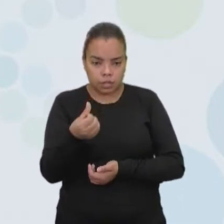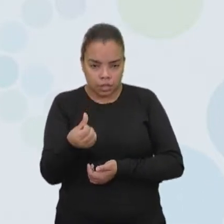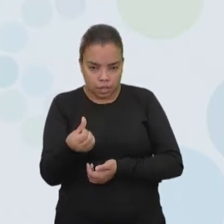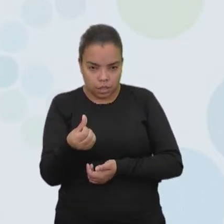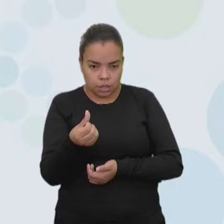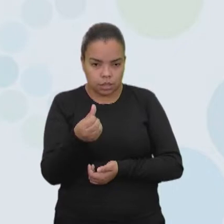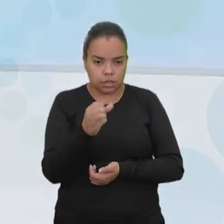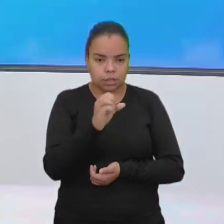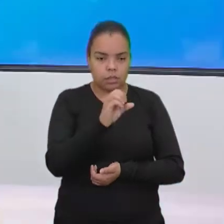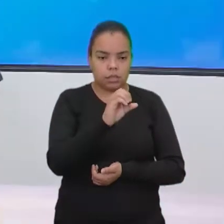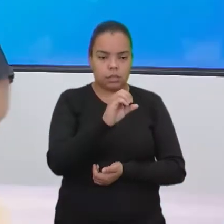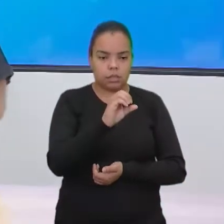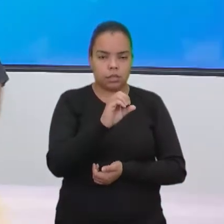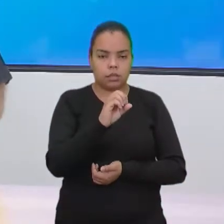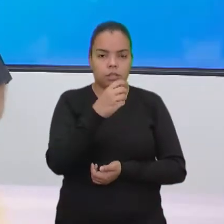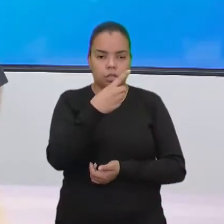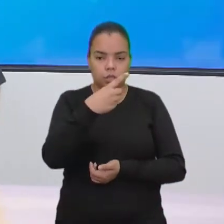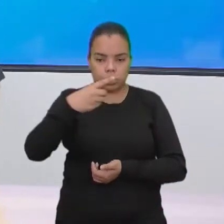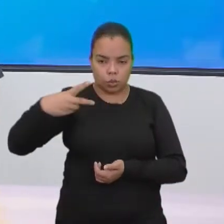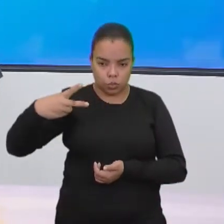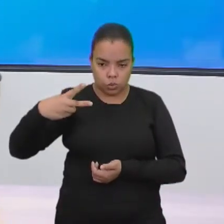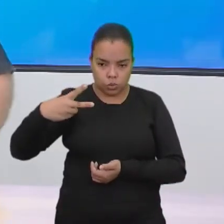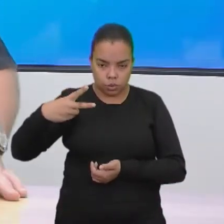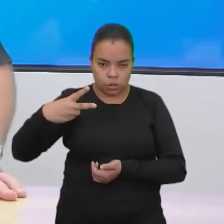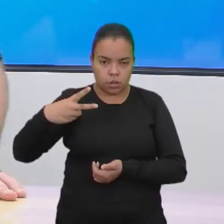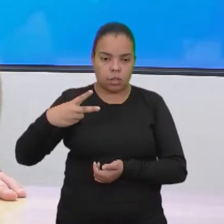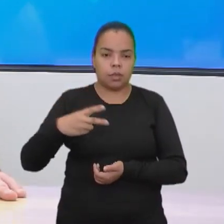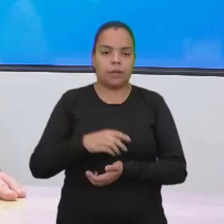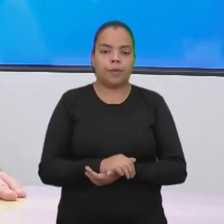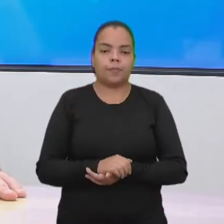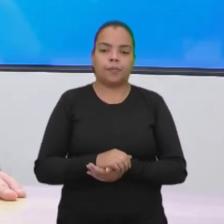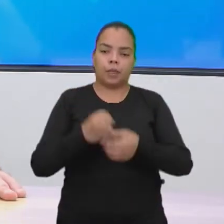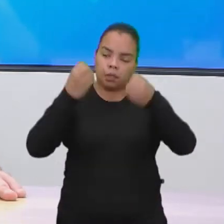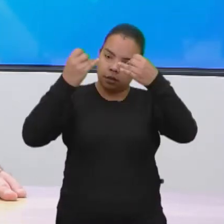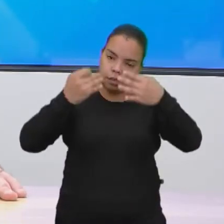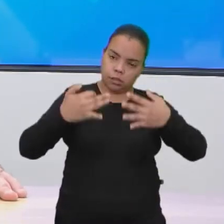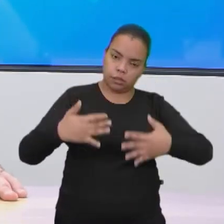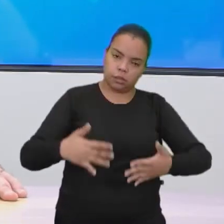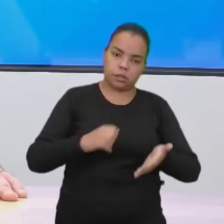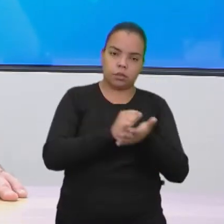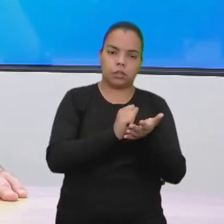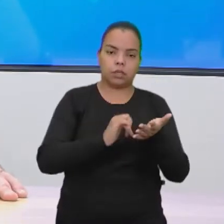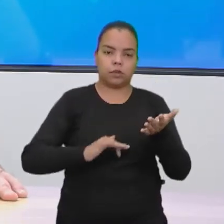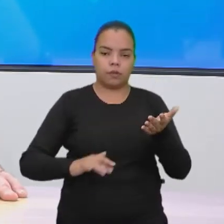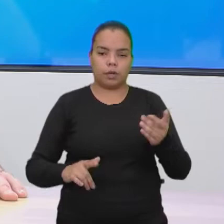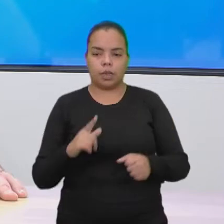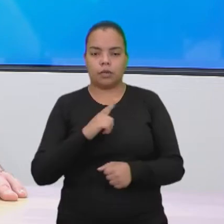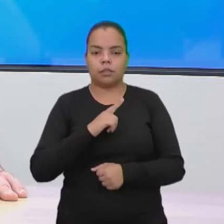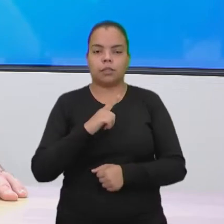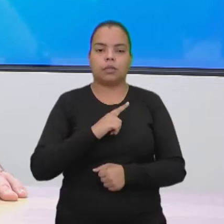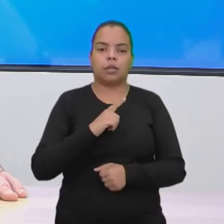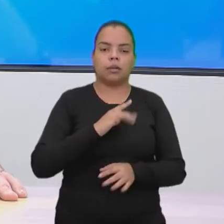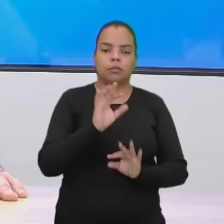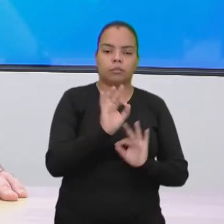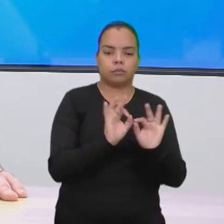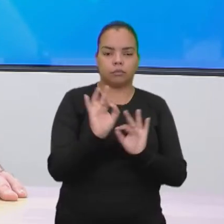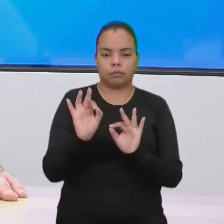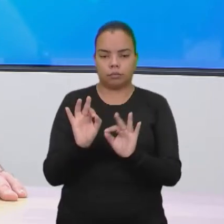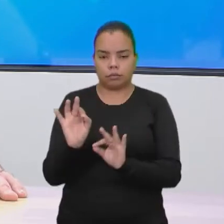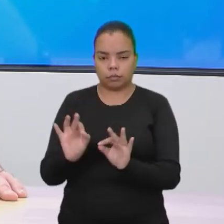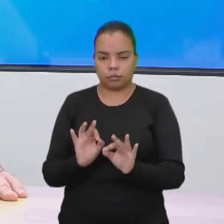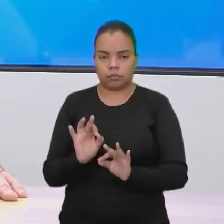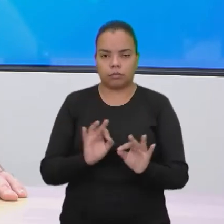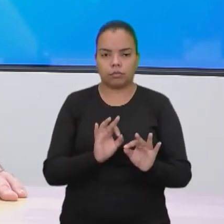que a descrição dessas habilidades vocês podem encontrar aí no mapa, né, desse